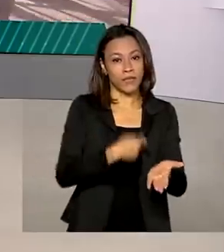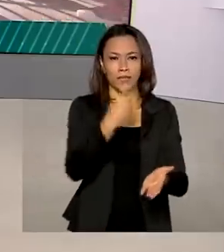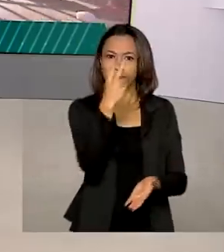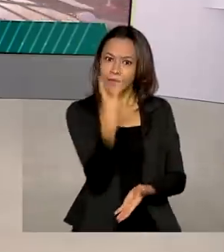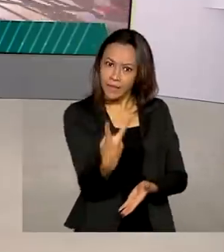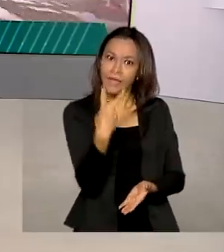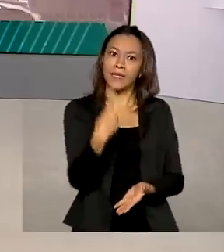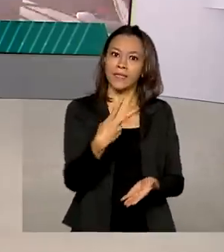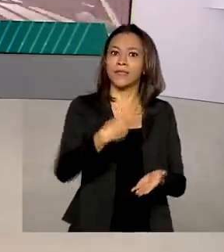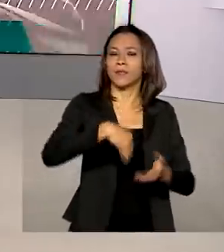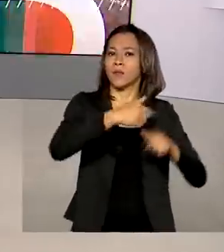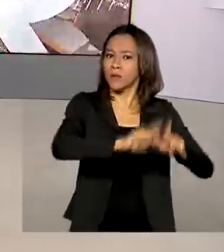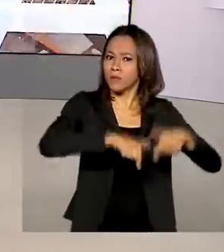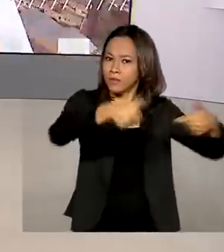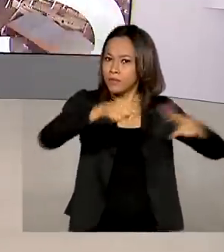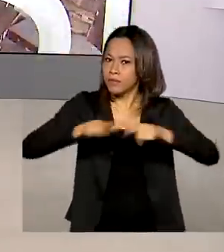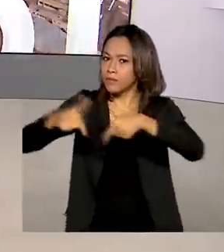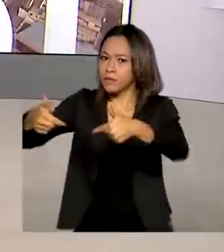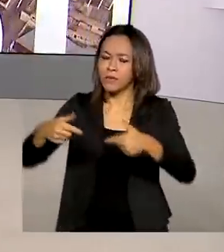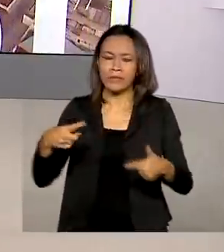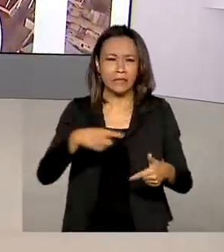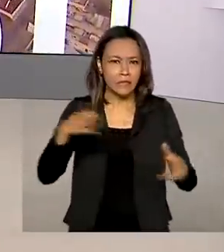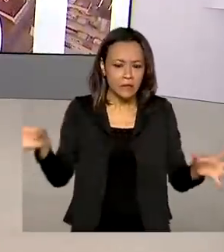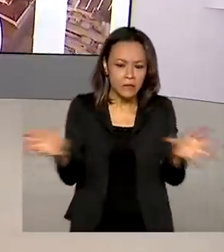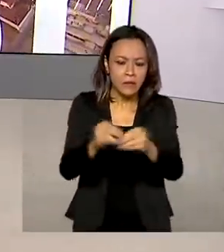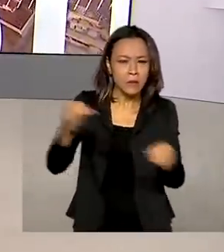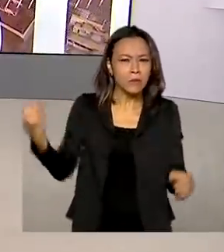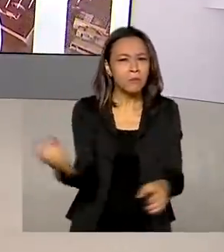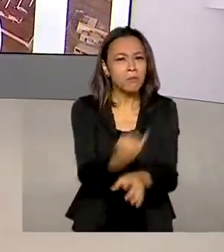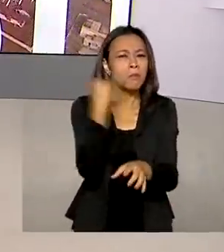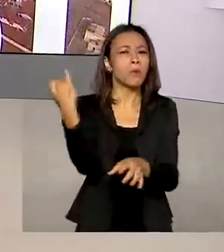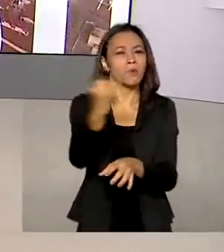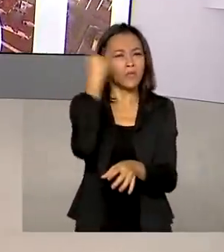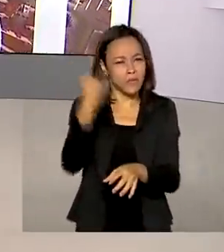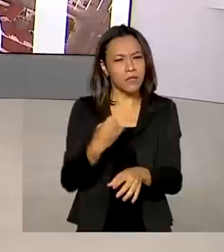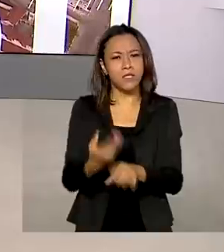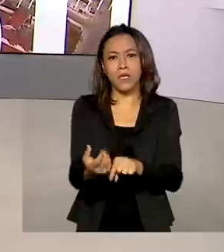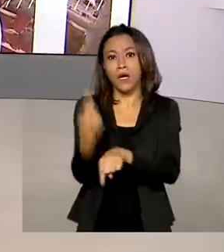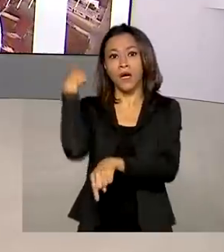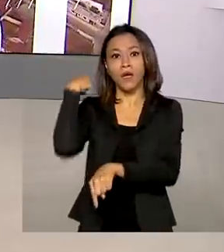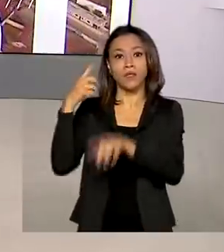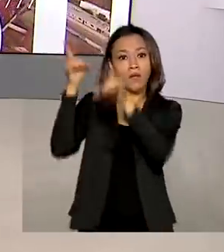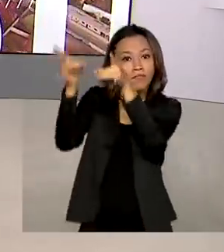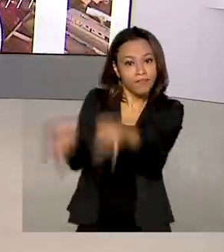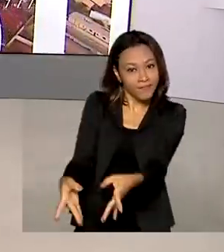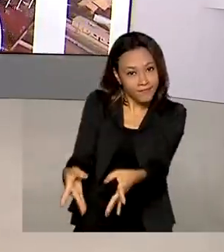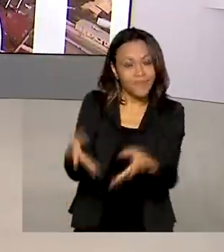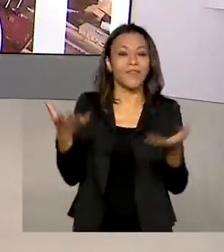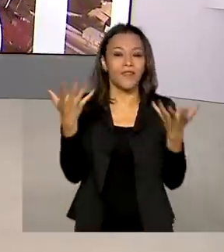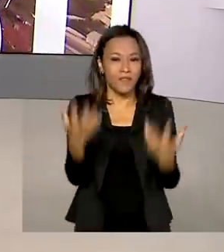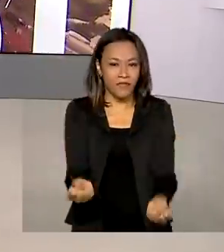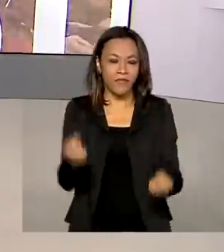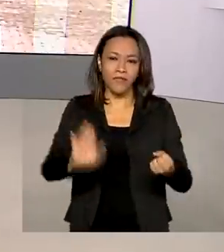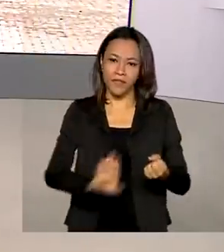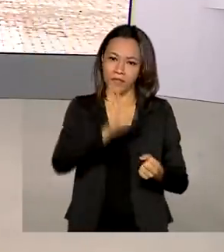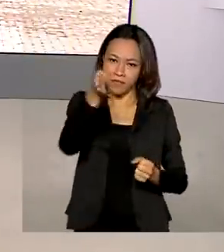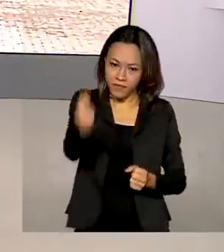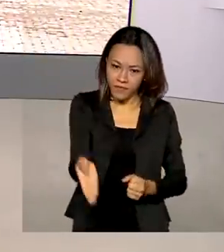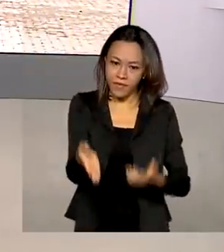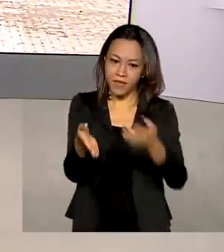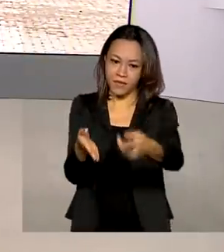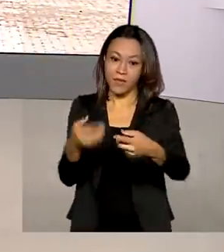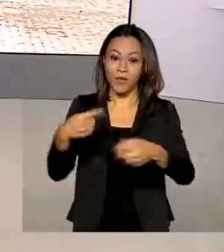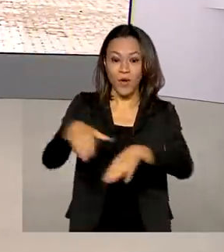ordens de serviço para a conclusão de importantes obras rodoviárias que estavam paralisadas. E é para lá que vamos agora conversar com o